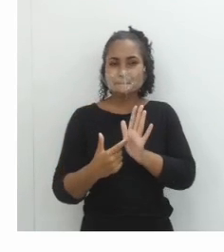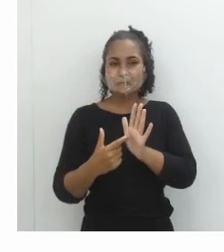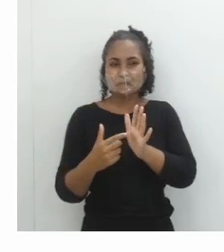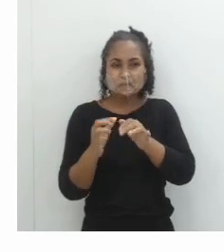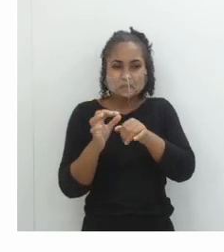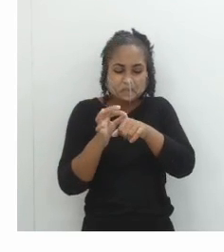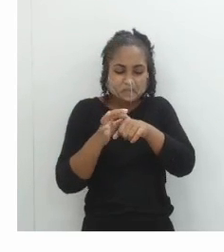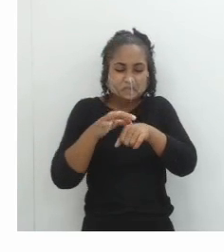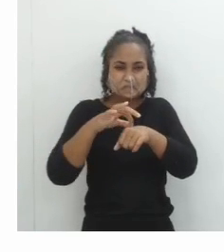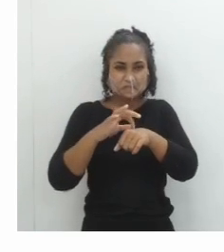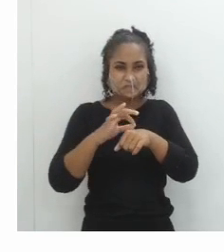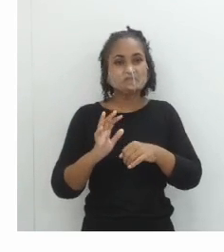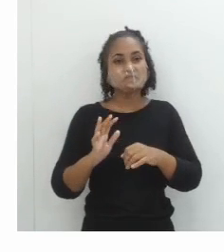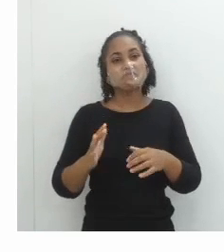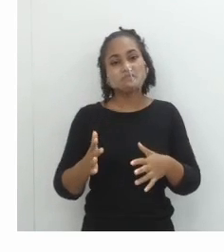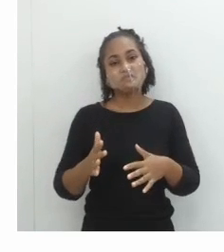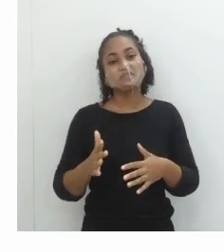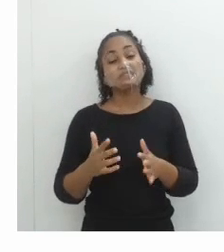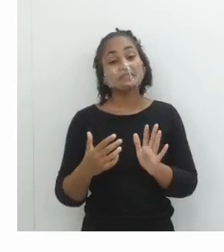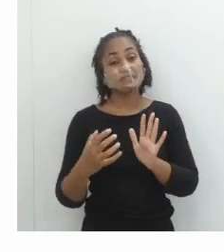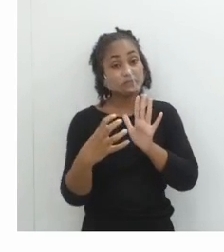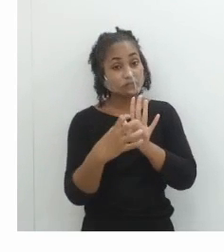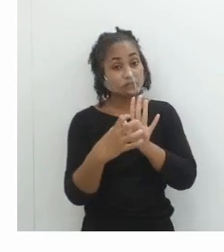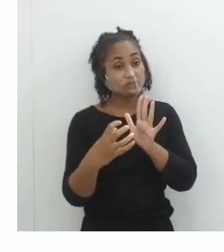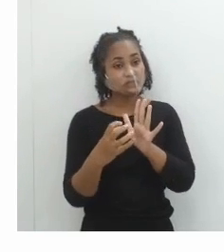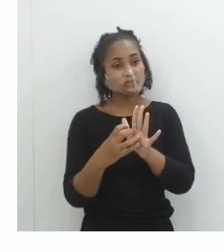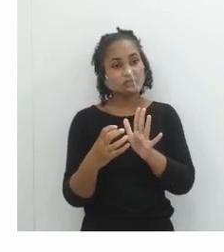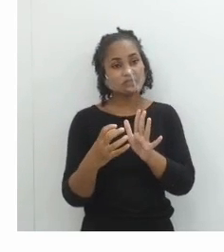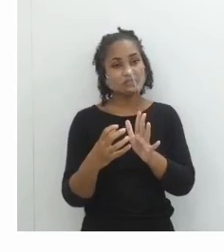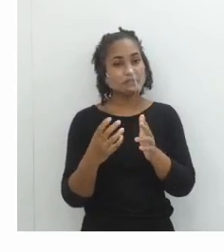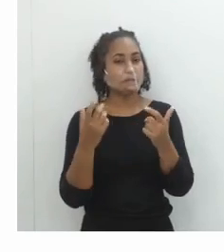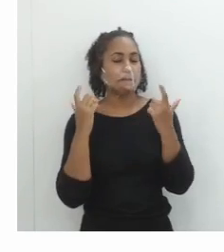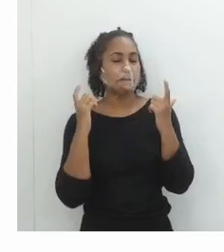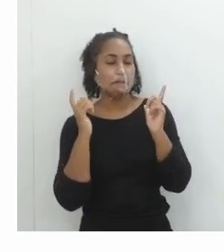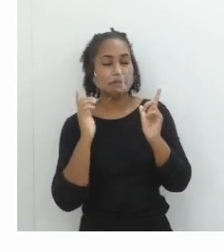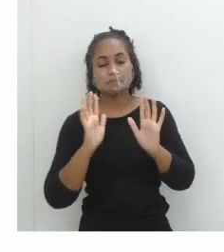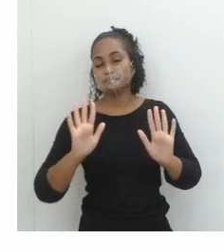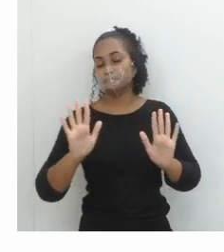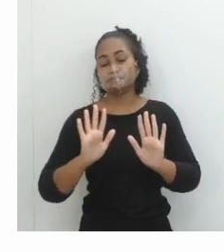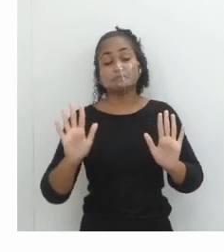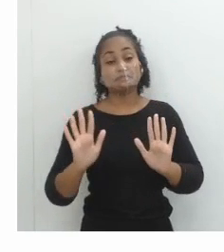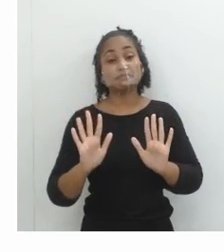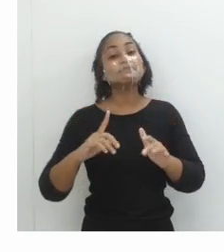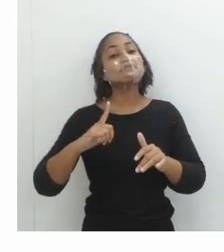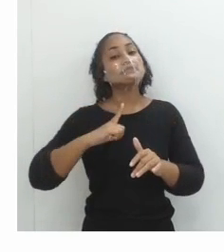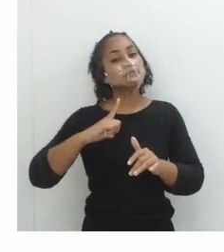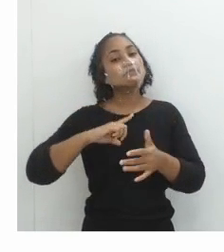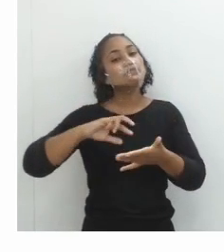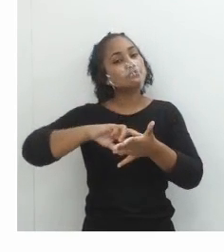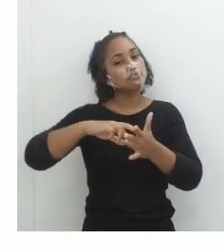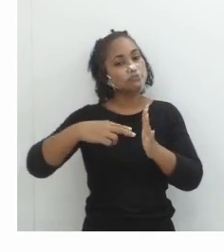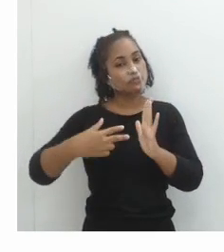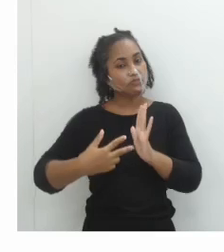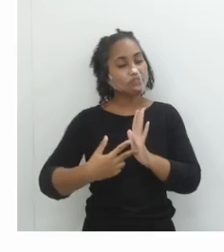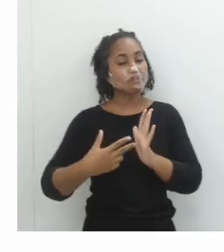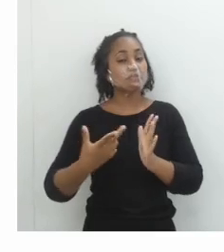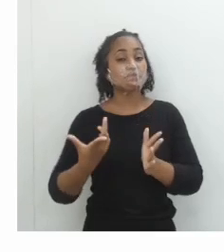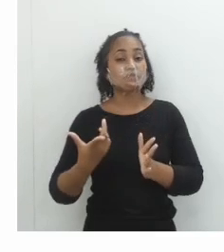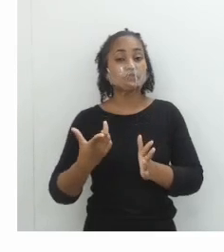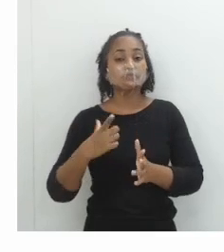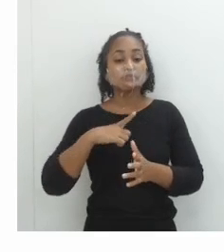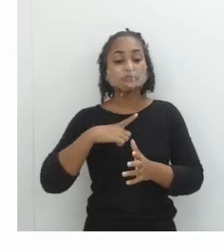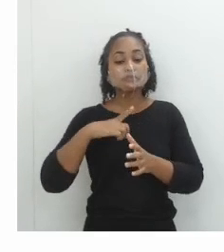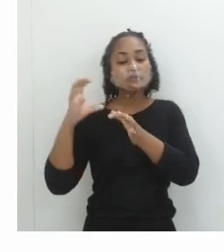esse formato. Esse símbolo, ele não é por diversão, ele tem algum significado